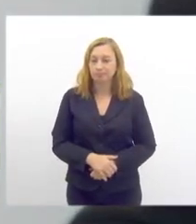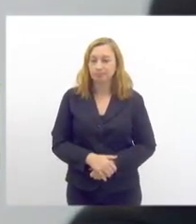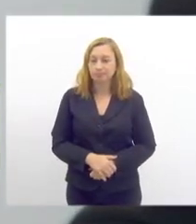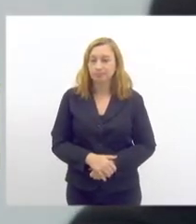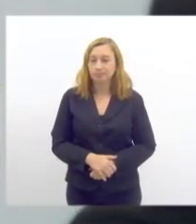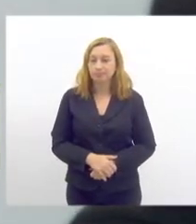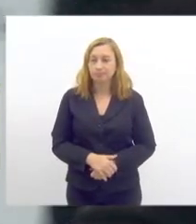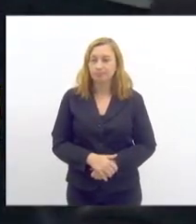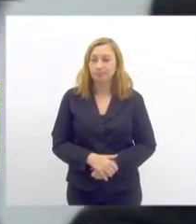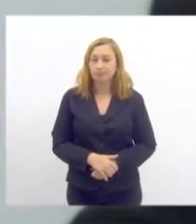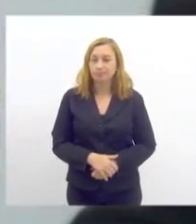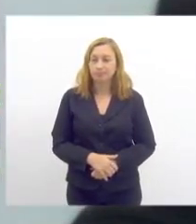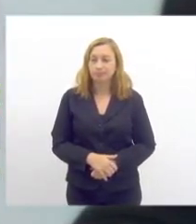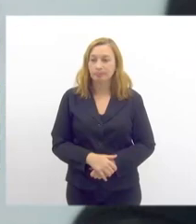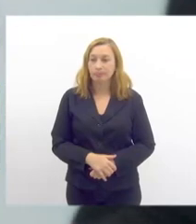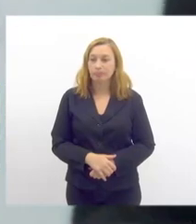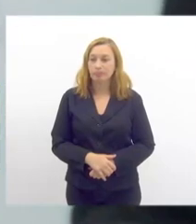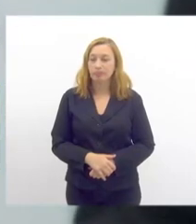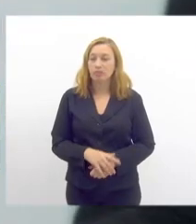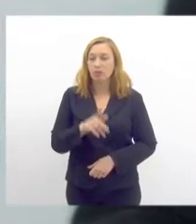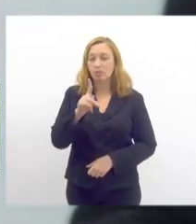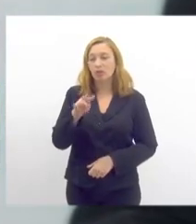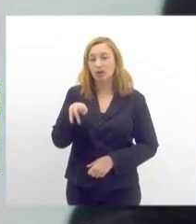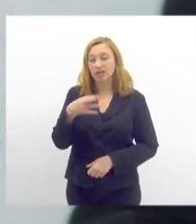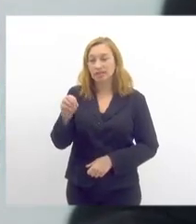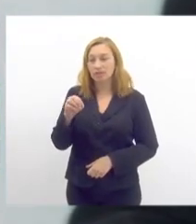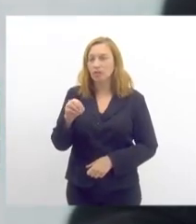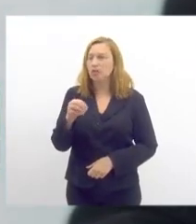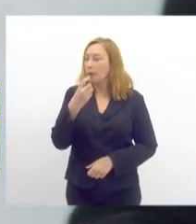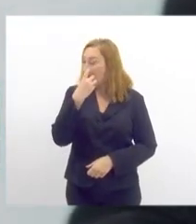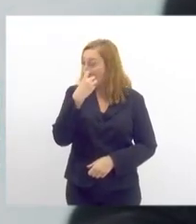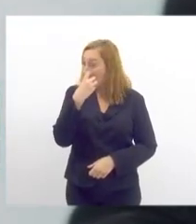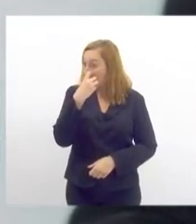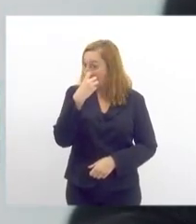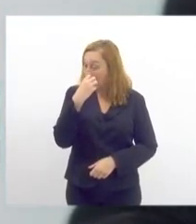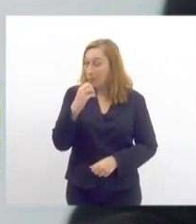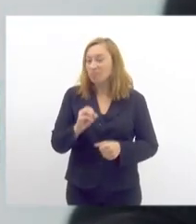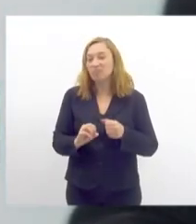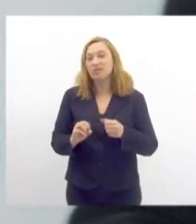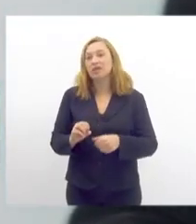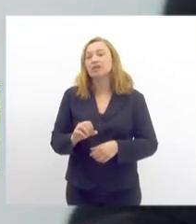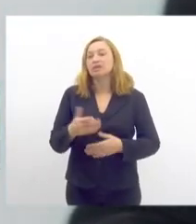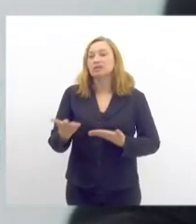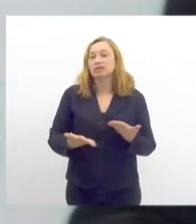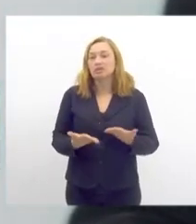Foi feita uma progressão, que era um pleito dos